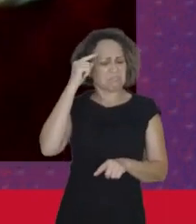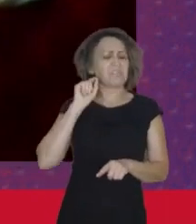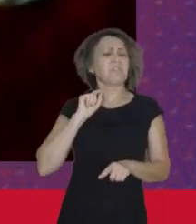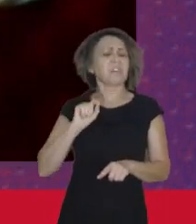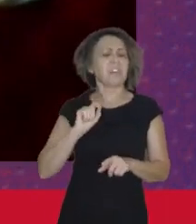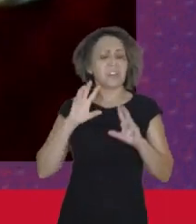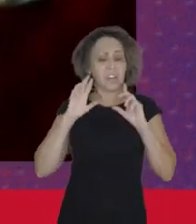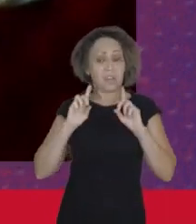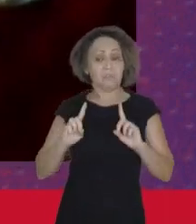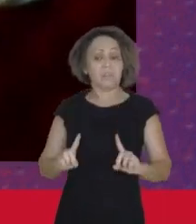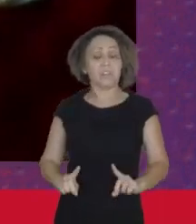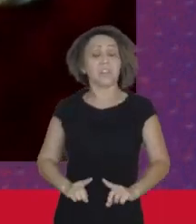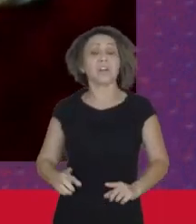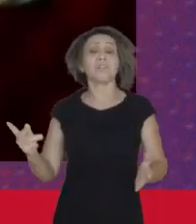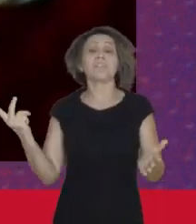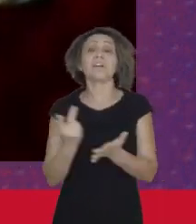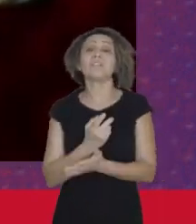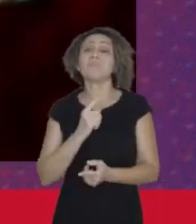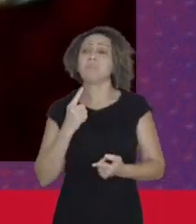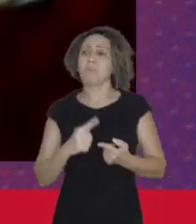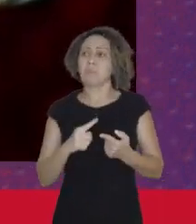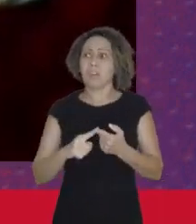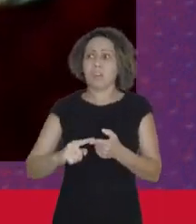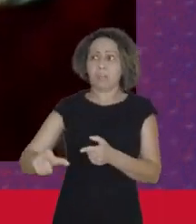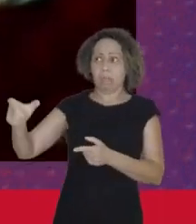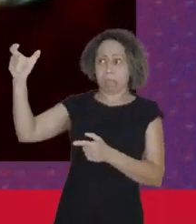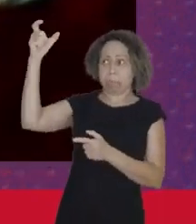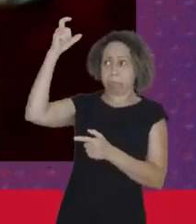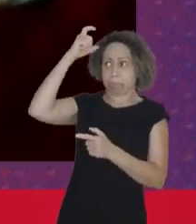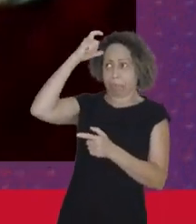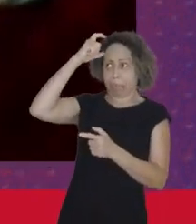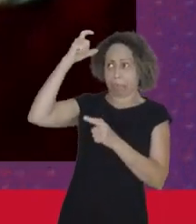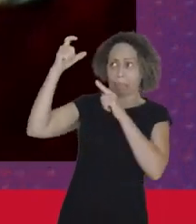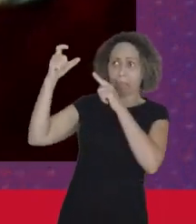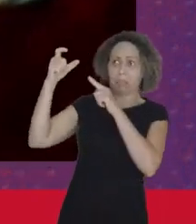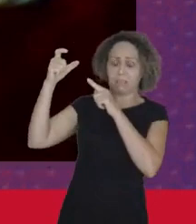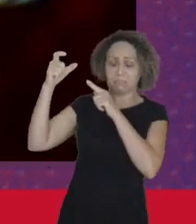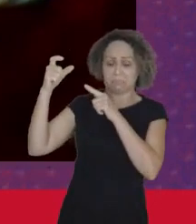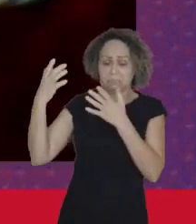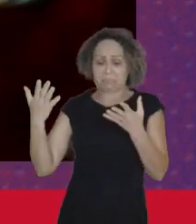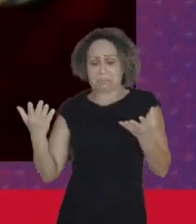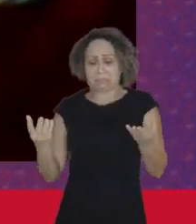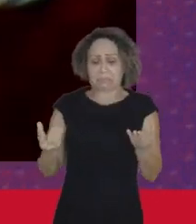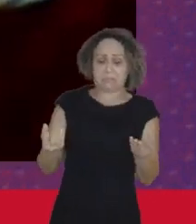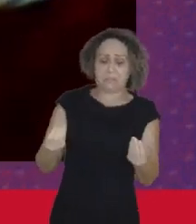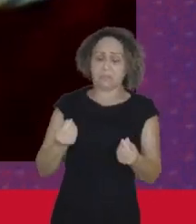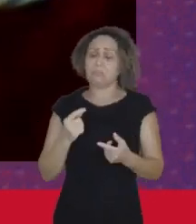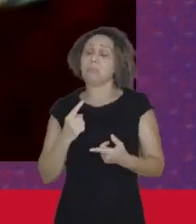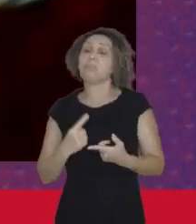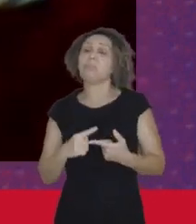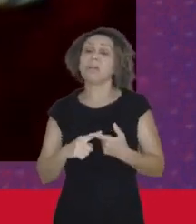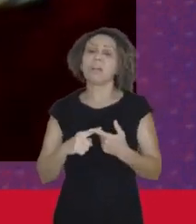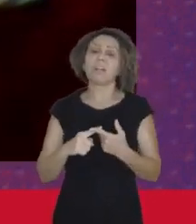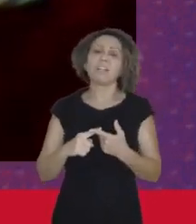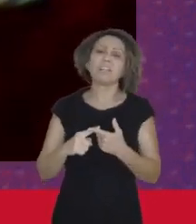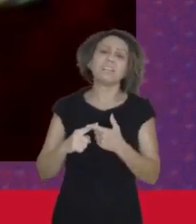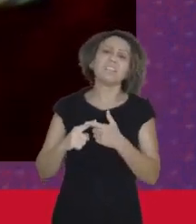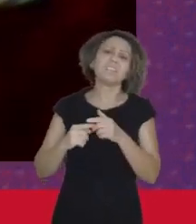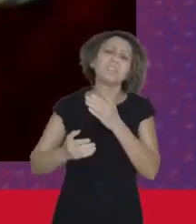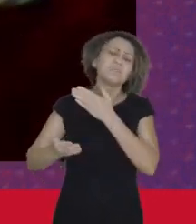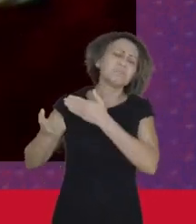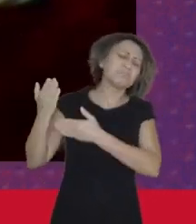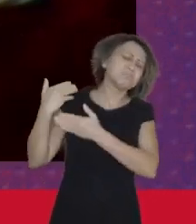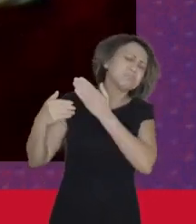é fruto da ação demoníaca do corpo, porque na época